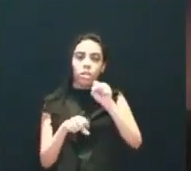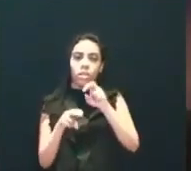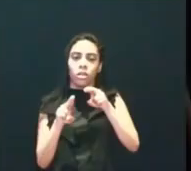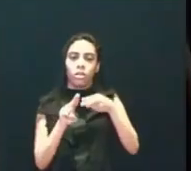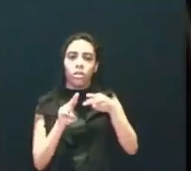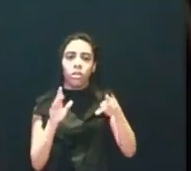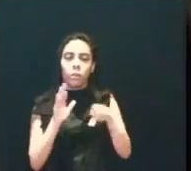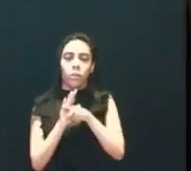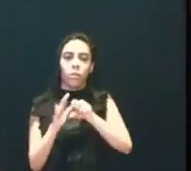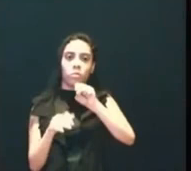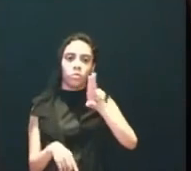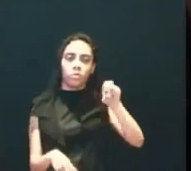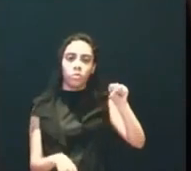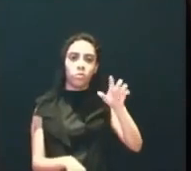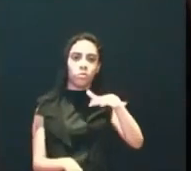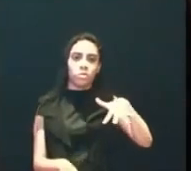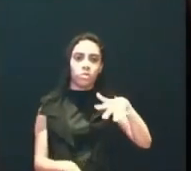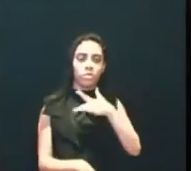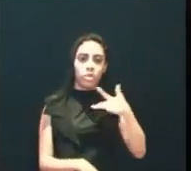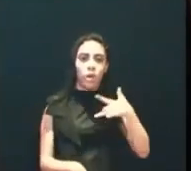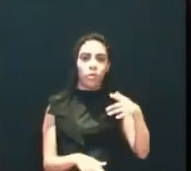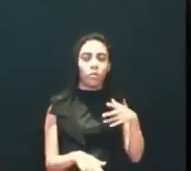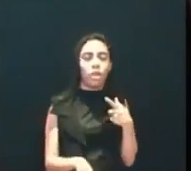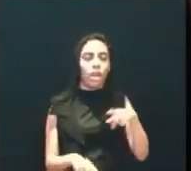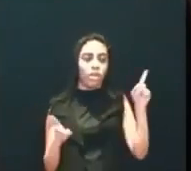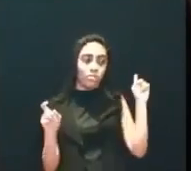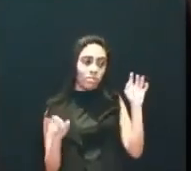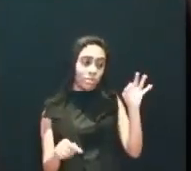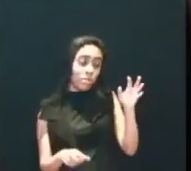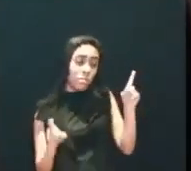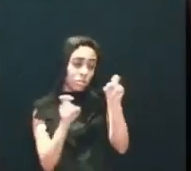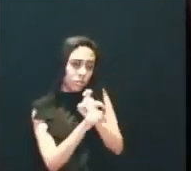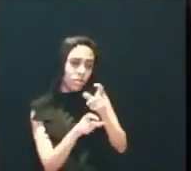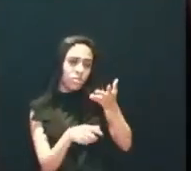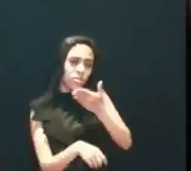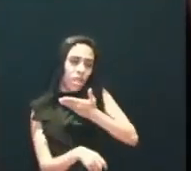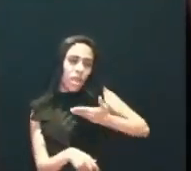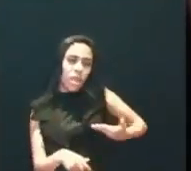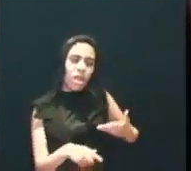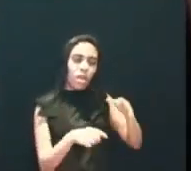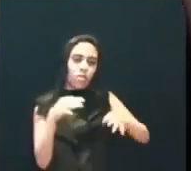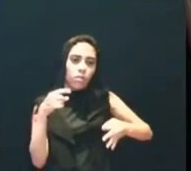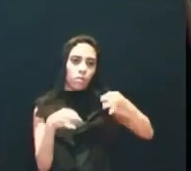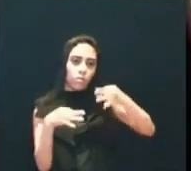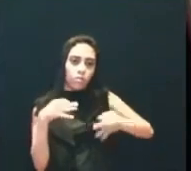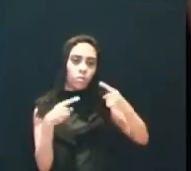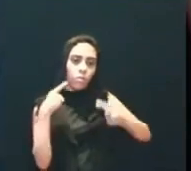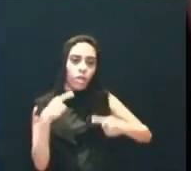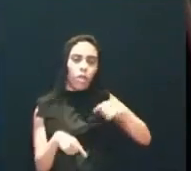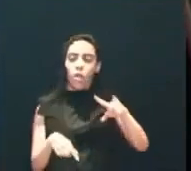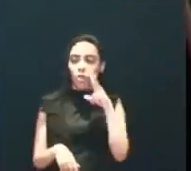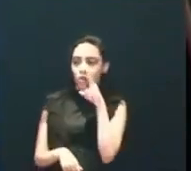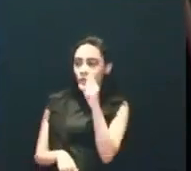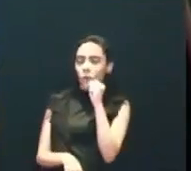Que ainda não está. Aí entra toda uma discussão política que é bem ampla, né, e bem controversa. Nós temos